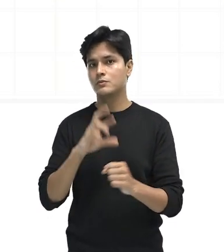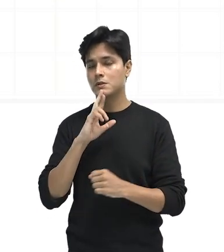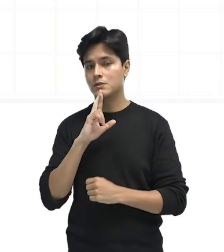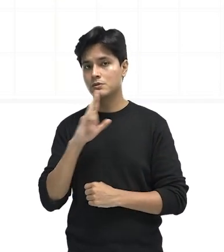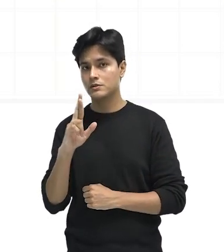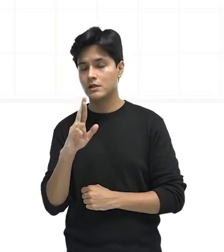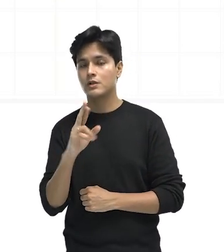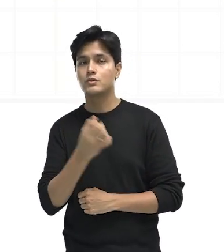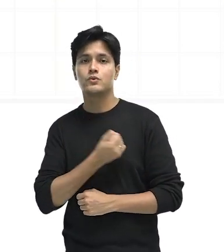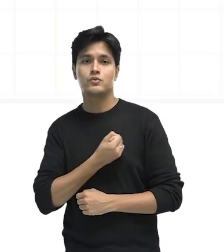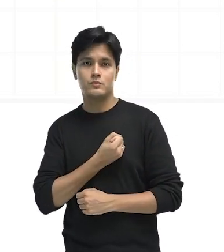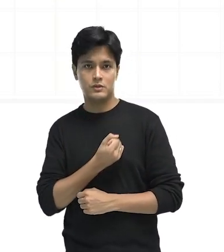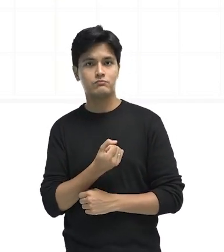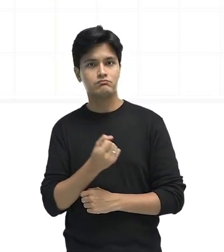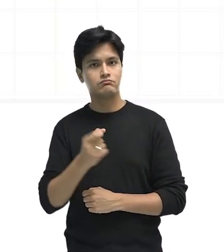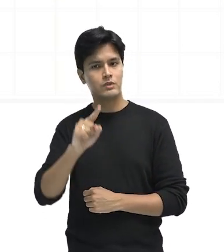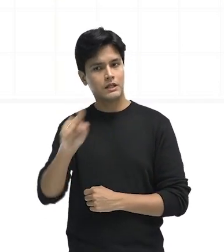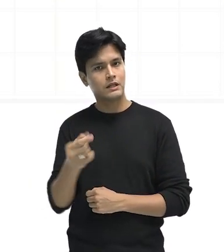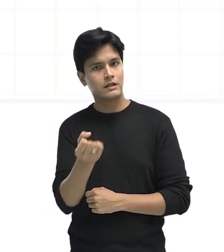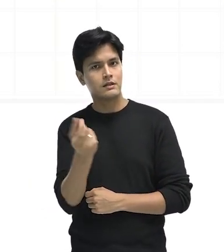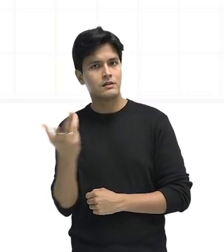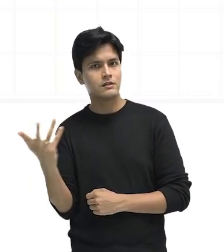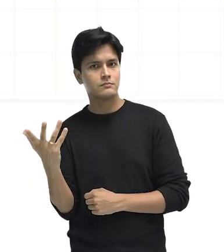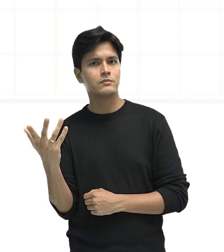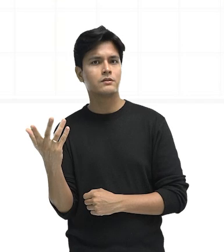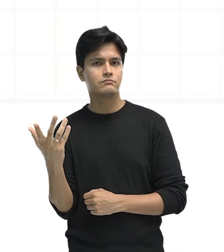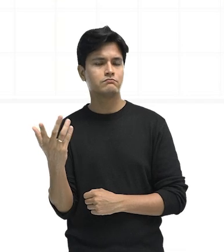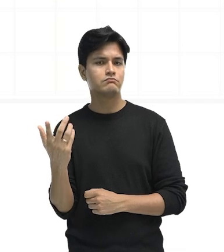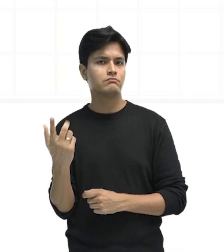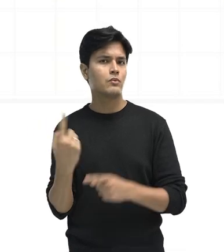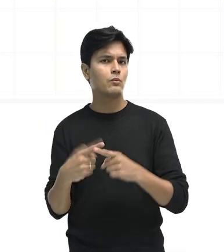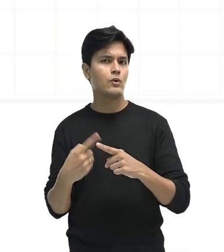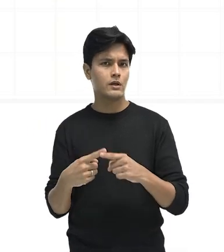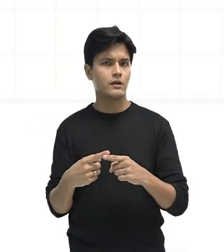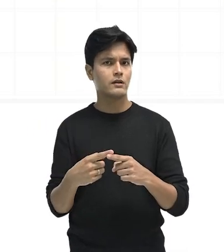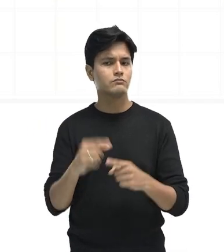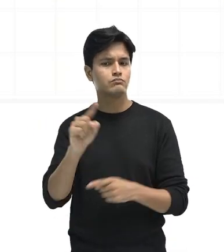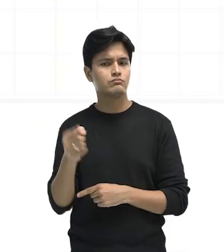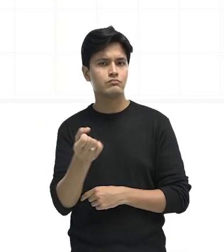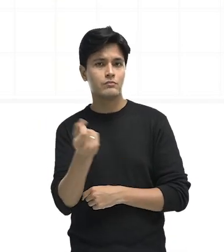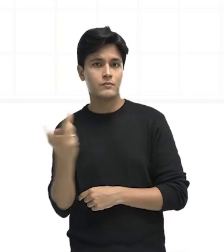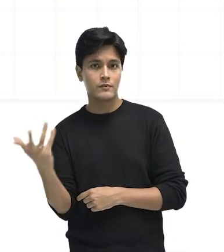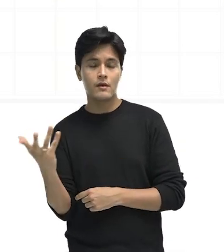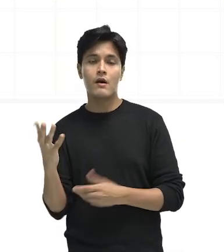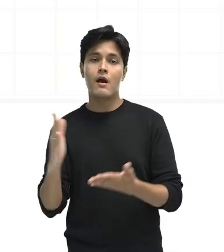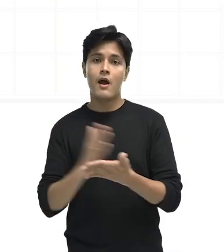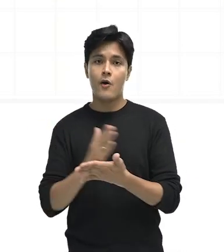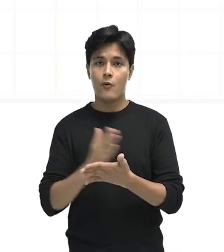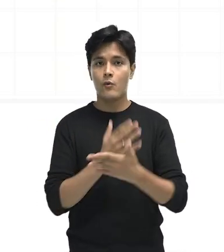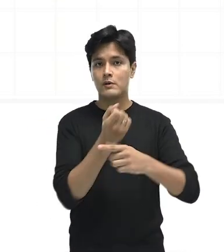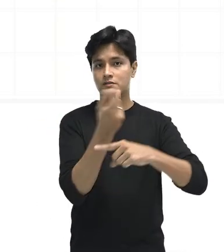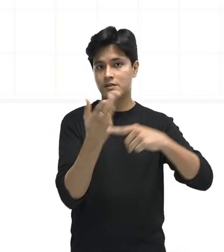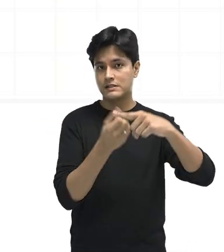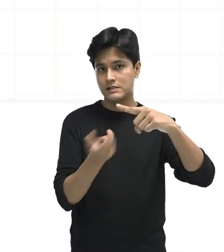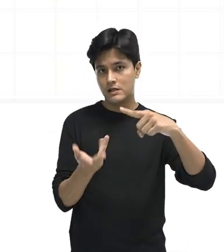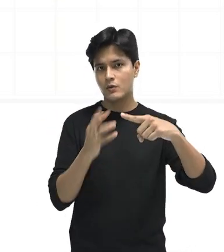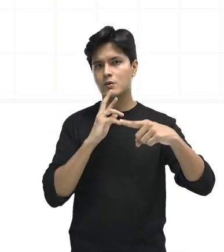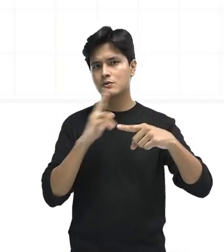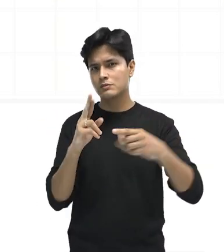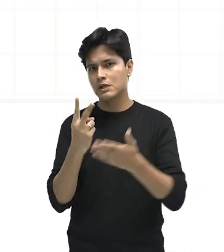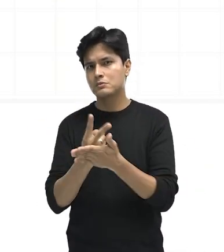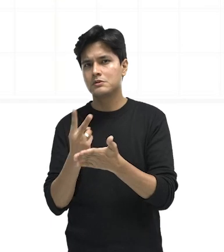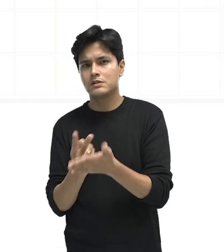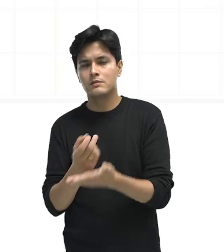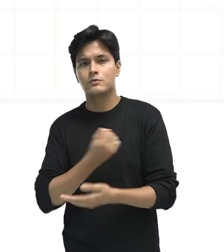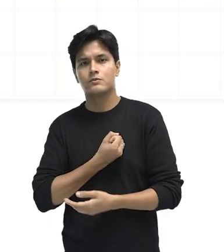número decimal. Por que eu digo poderemos? Porque existem frações em que nem sempre o resultado será um